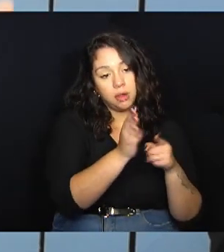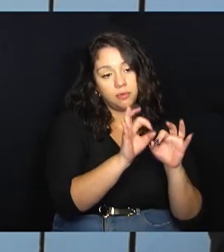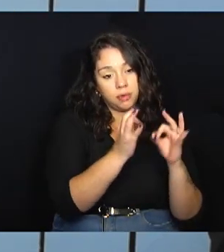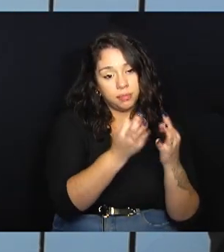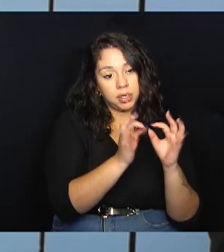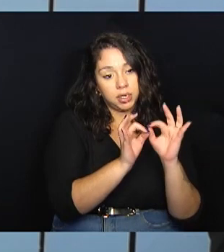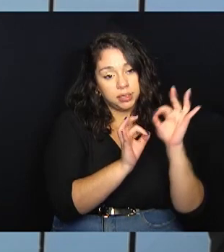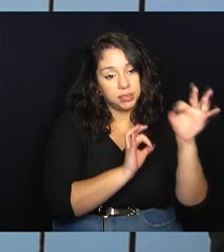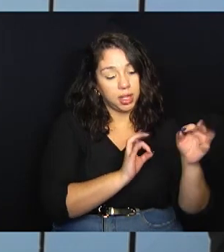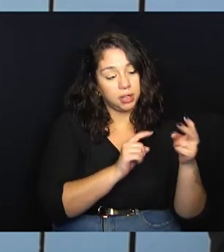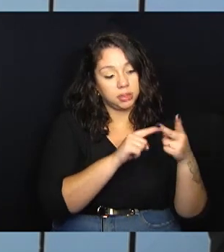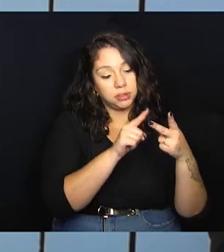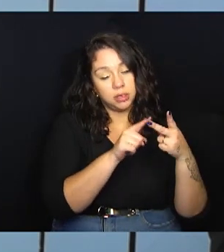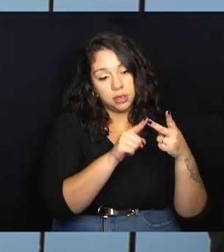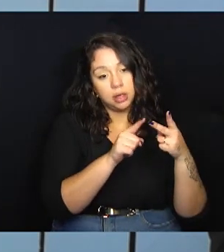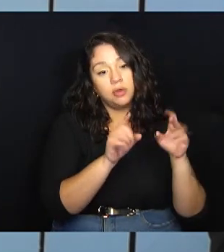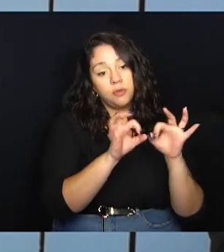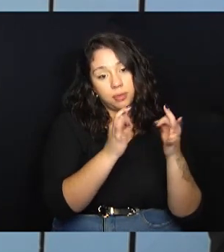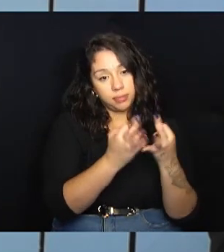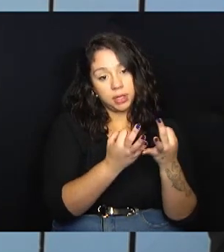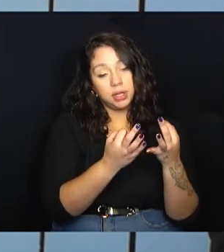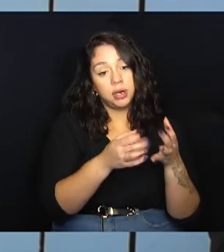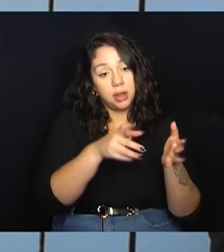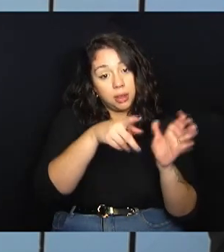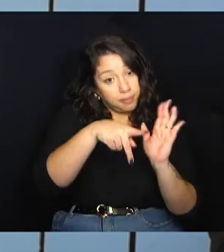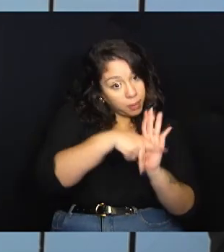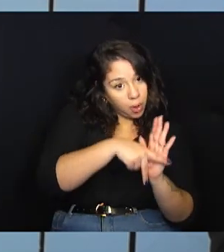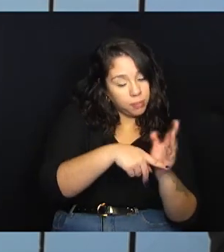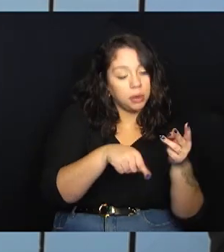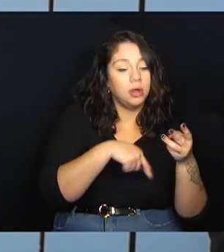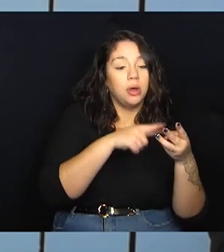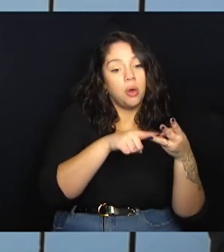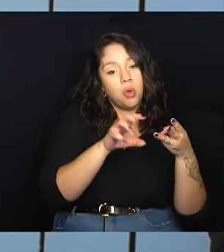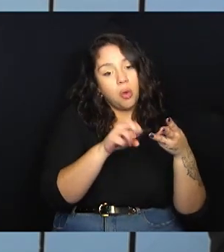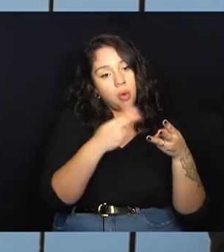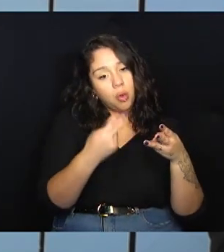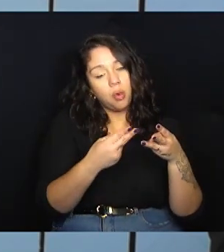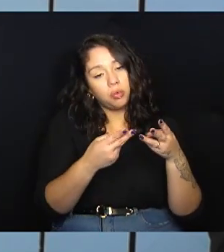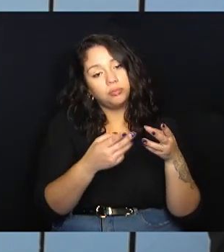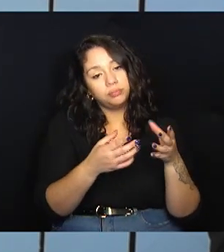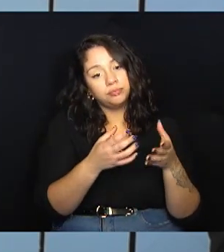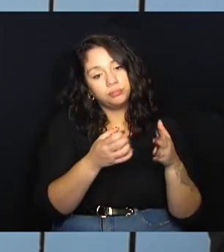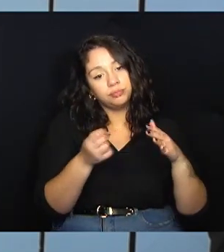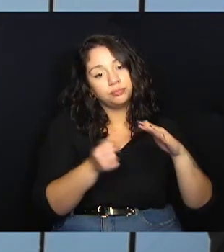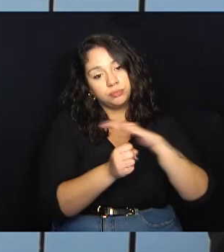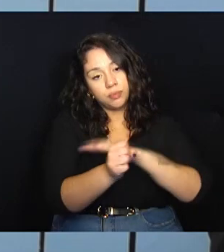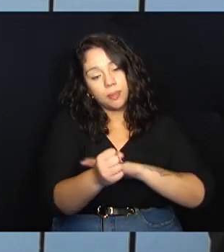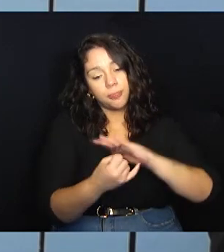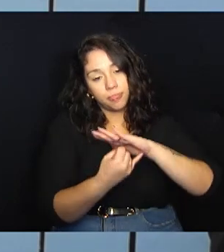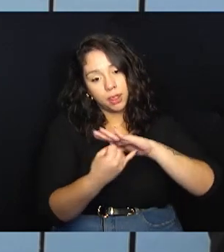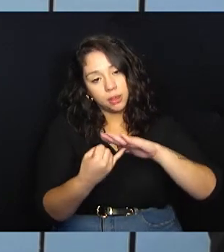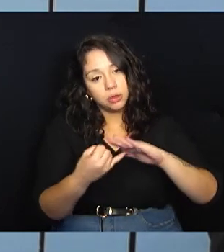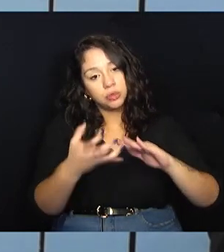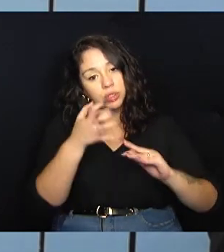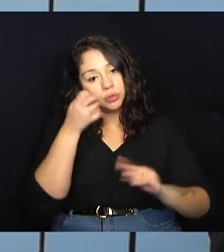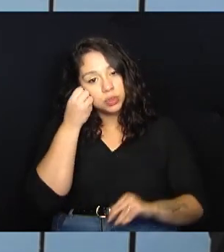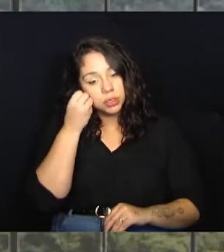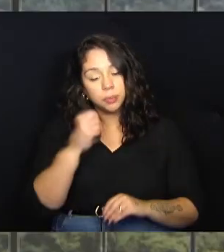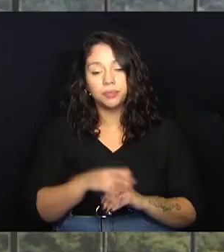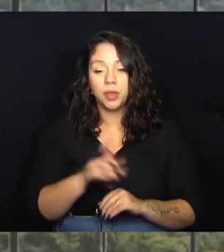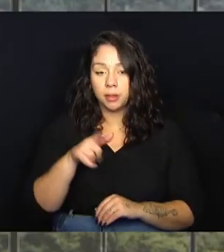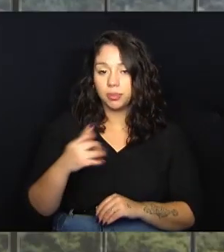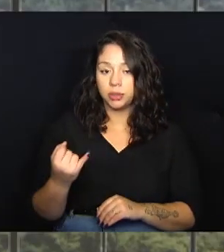original ou adoção, ela esteja num ambiente cuidado, né? E isso que é importante. Zezé, do ponto de